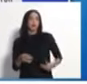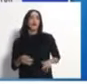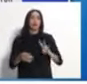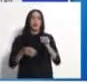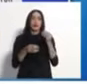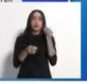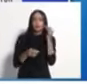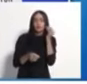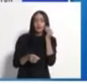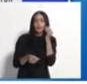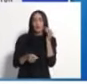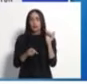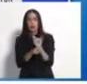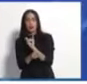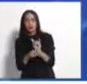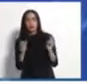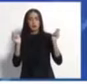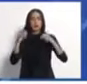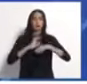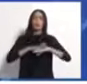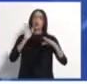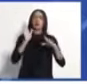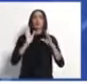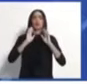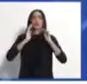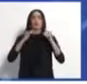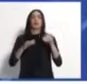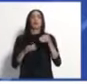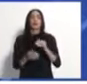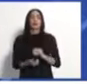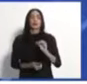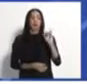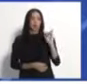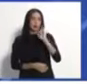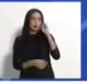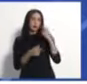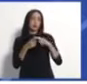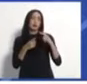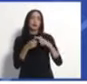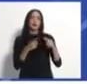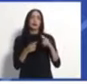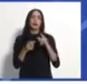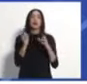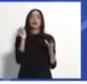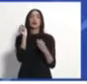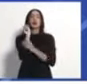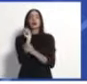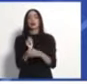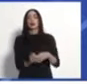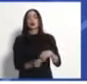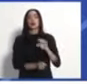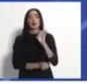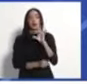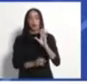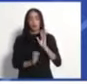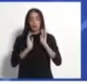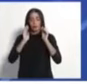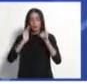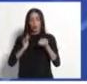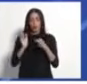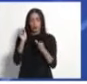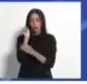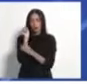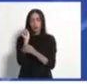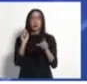medidas que devem ser vistas de uma forma macro, porque a questão da problemática da segurança, ela não está focada apenas na